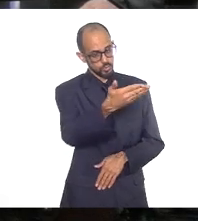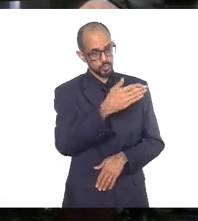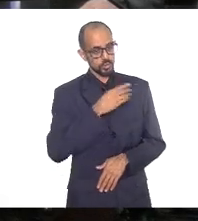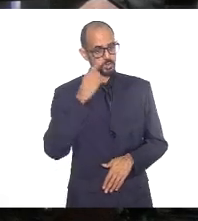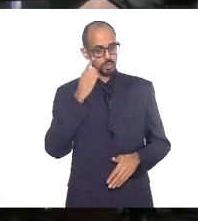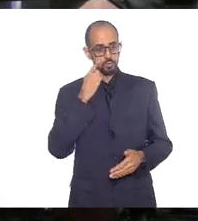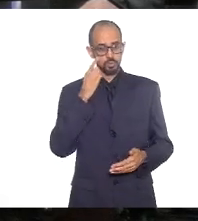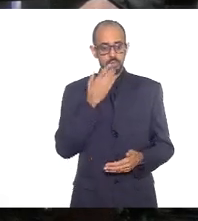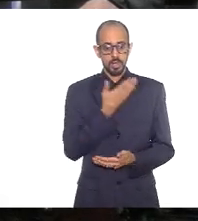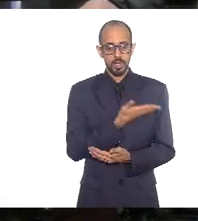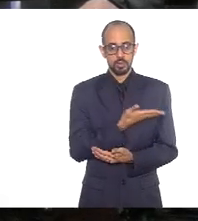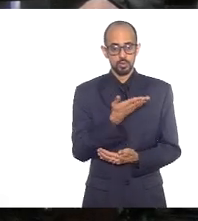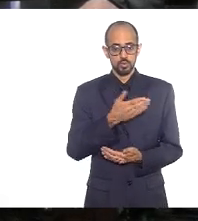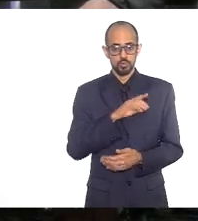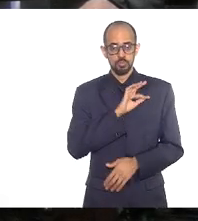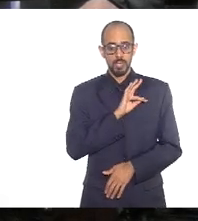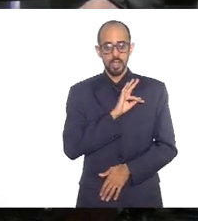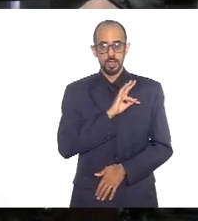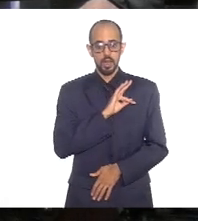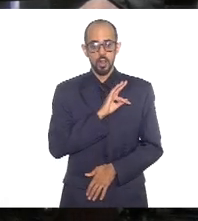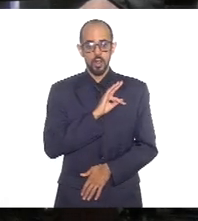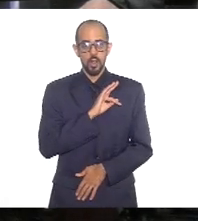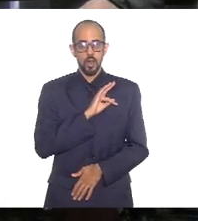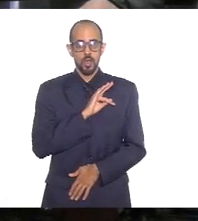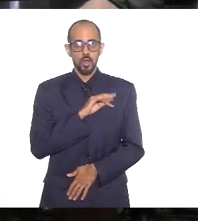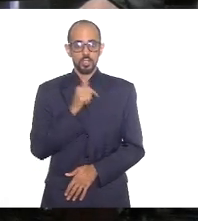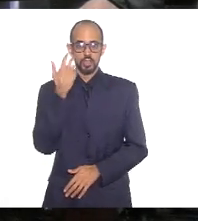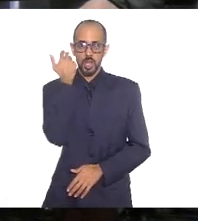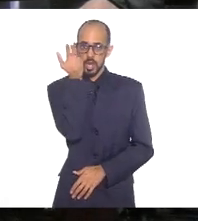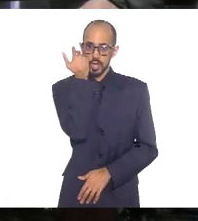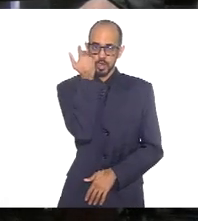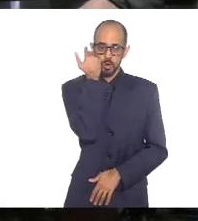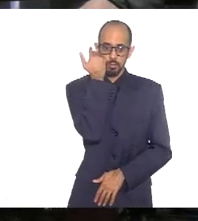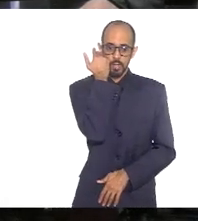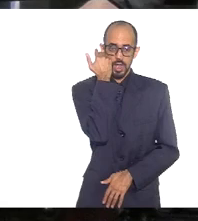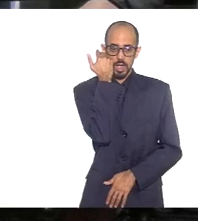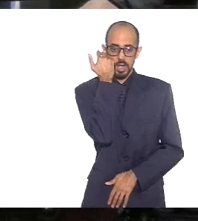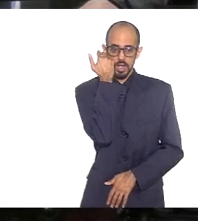deputados. Estou vendo ali a deputada Marta Rocha, deputado Eliomar,